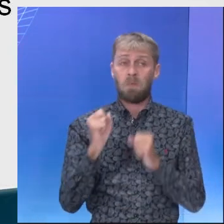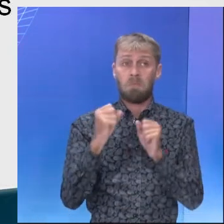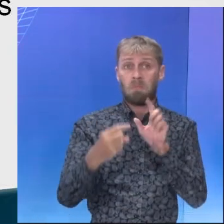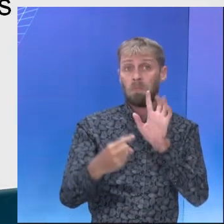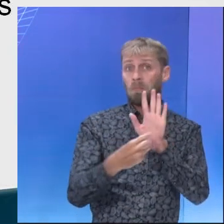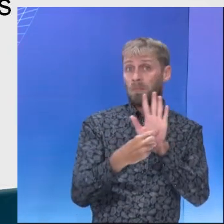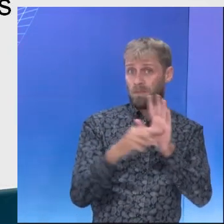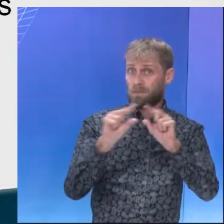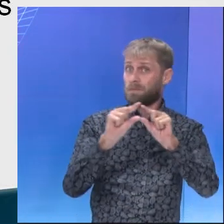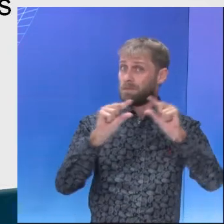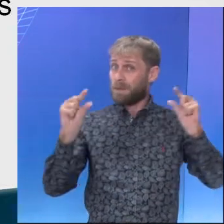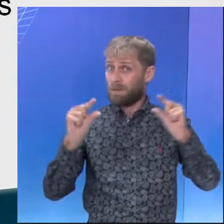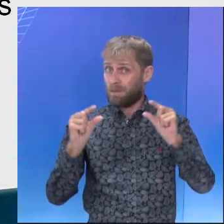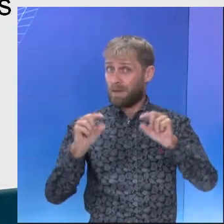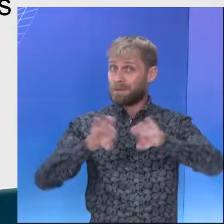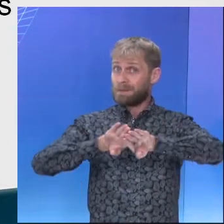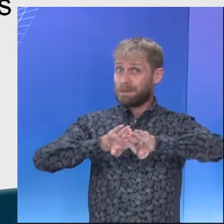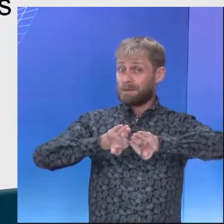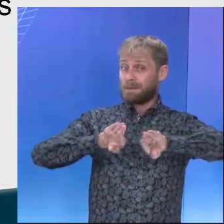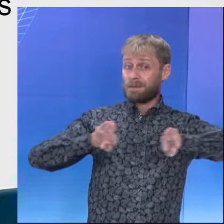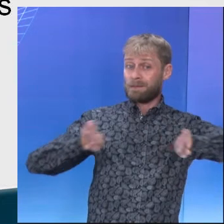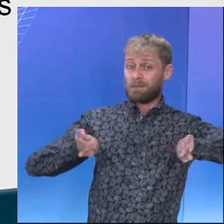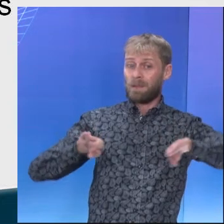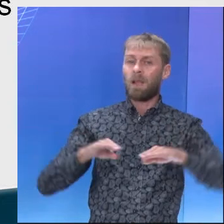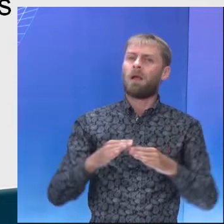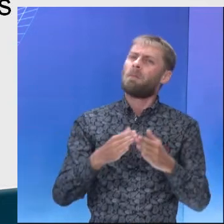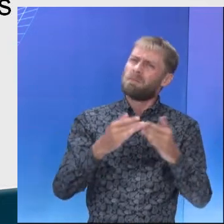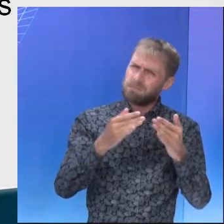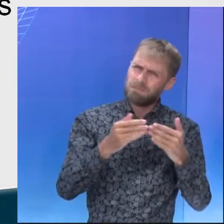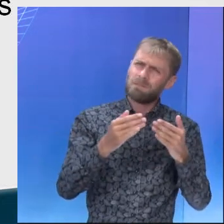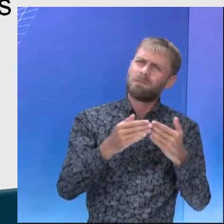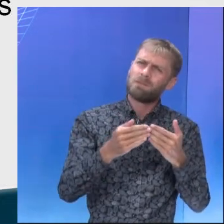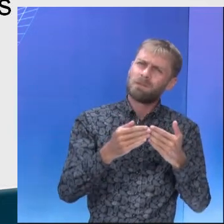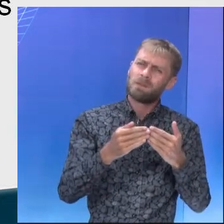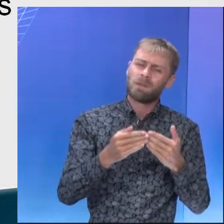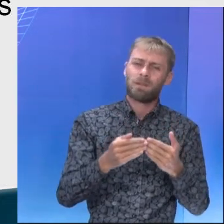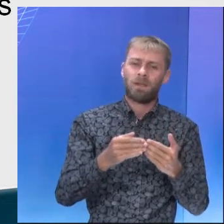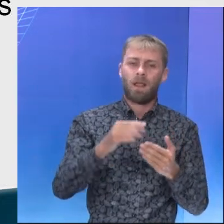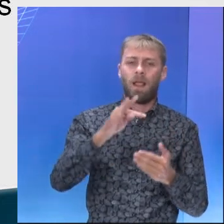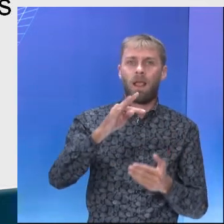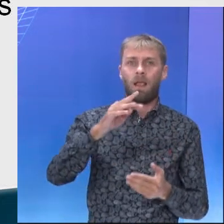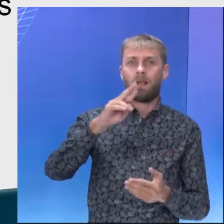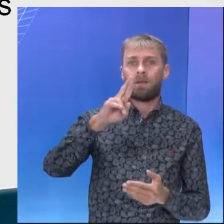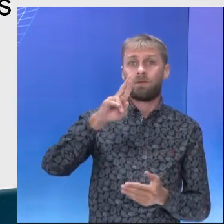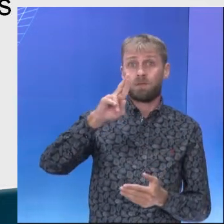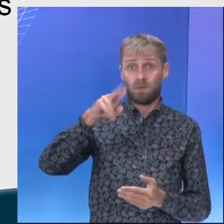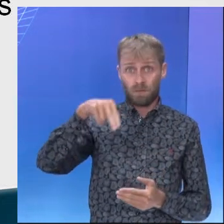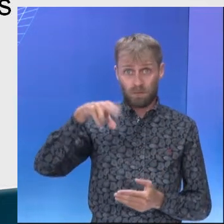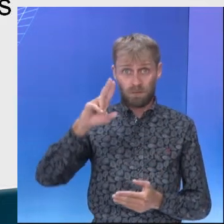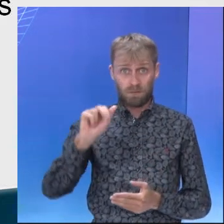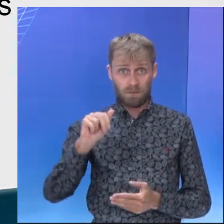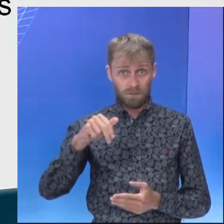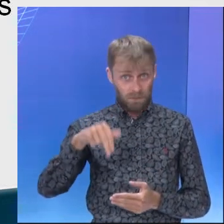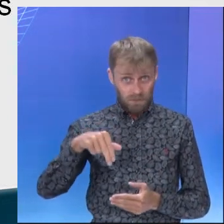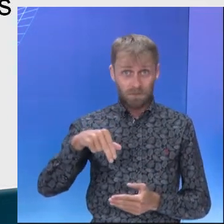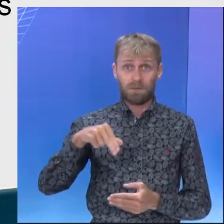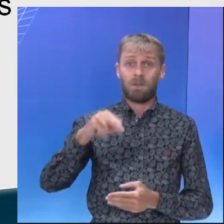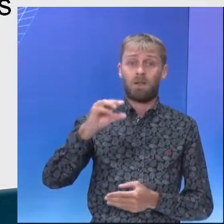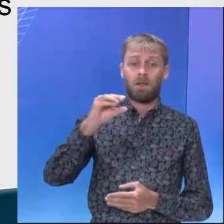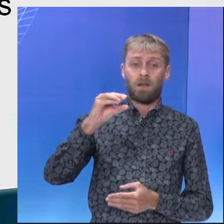frase sendo separado. Please turn off the TV off. Viram que